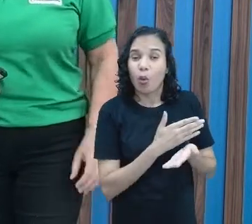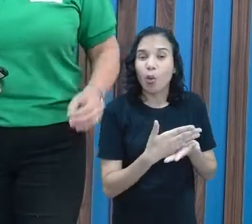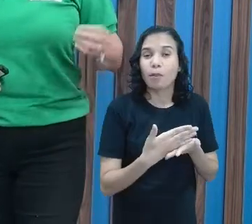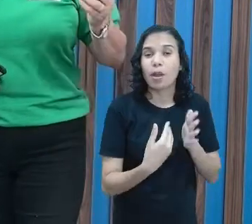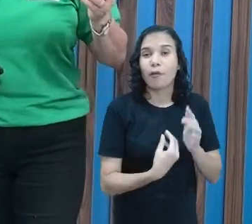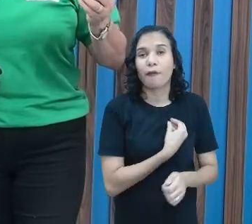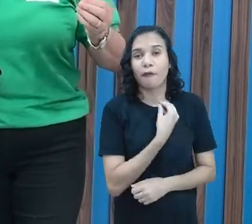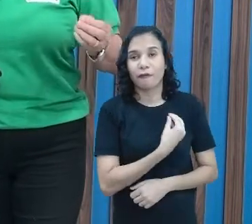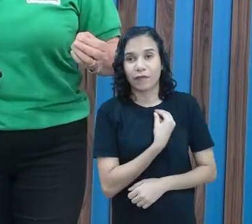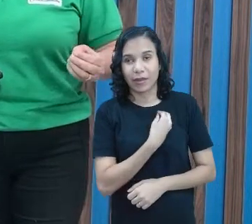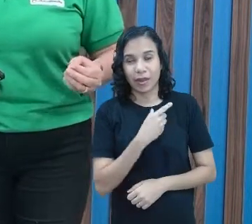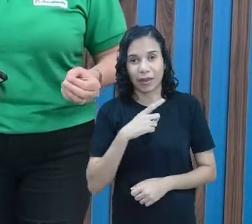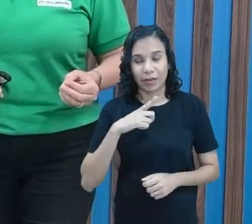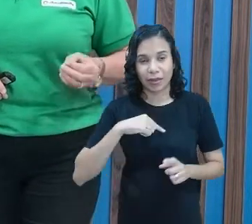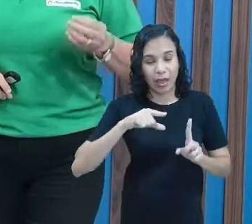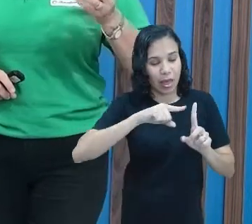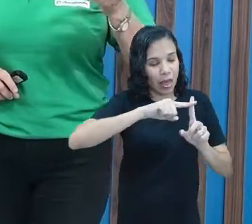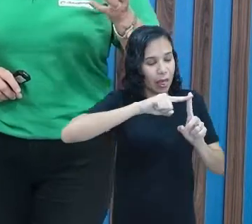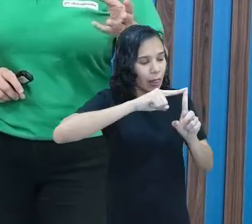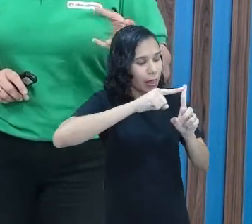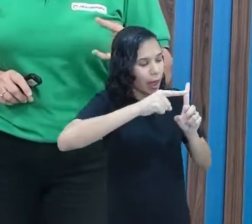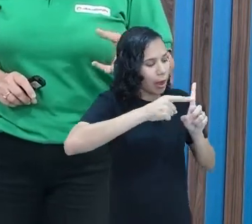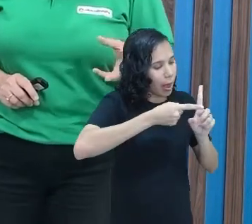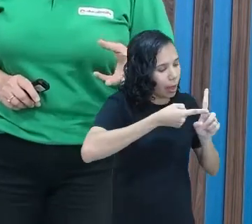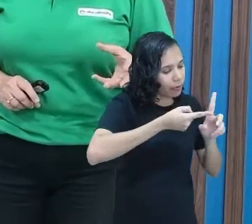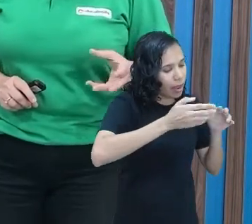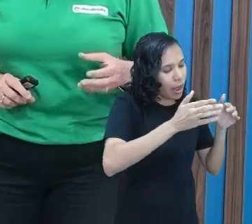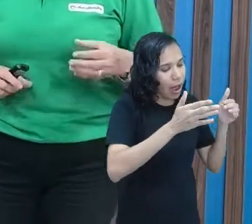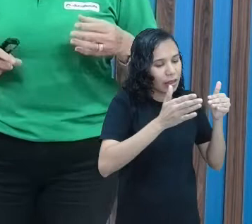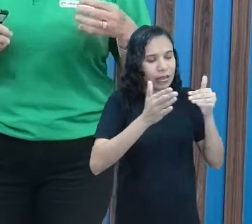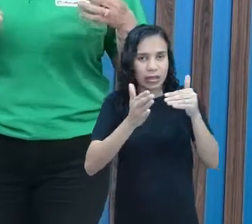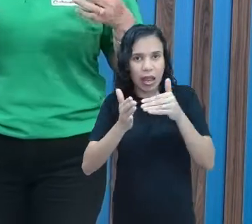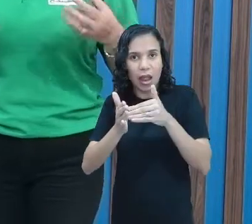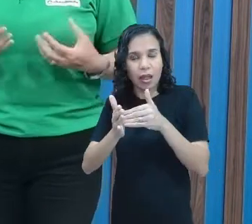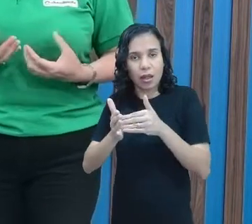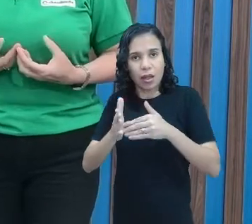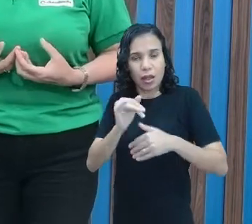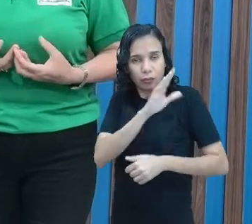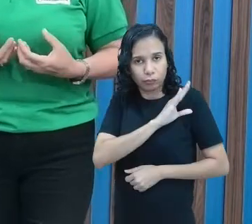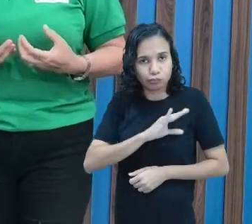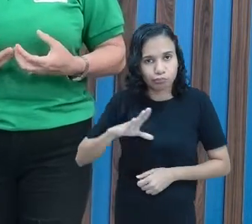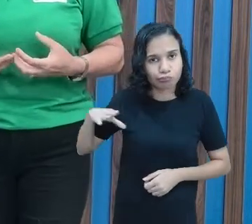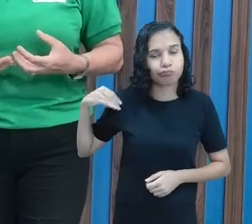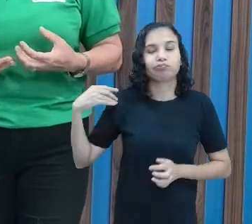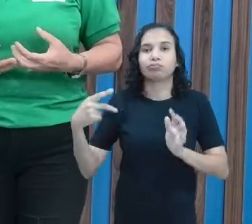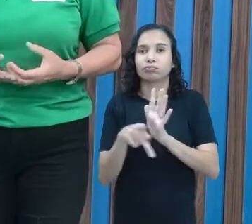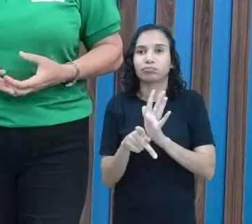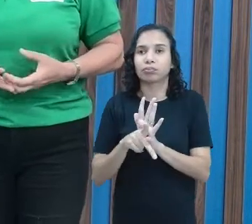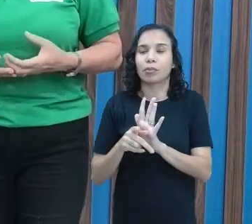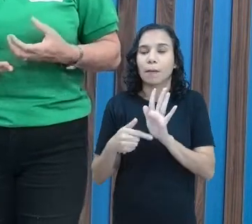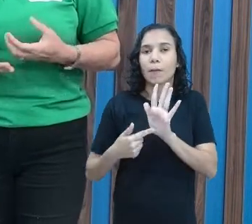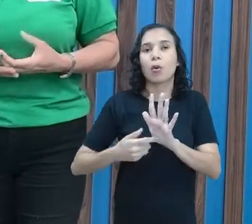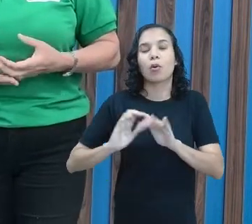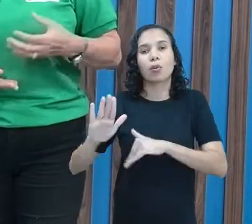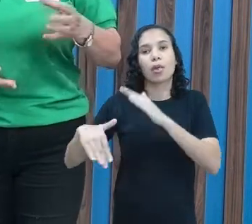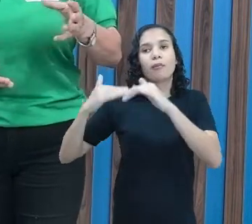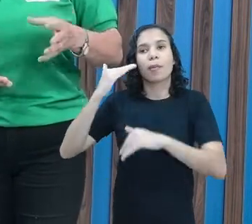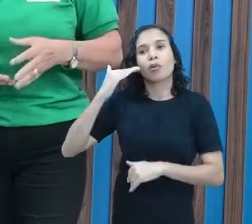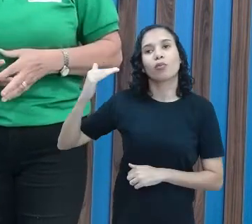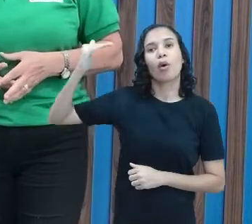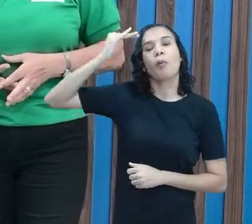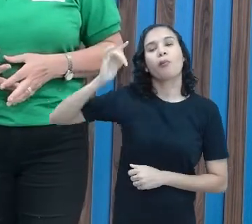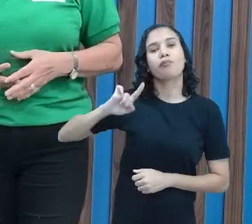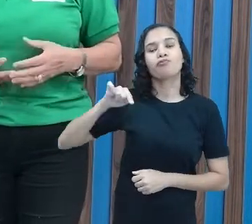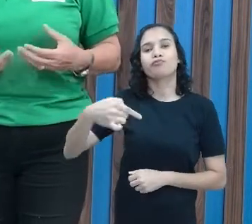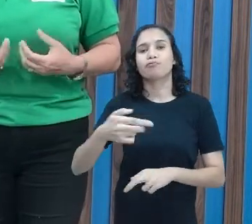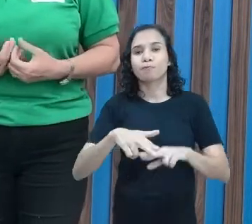gente, desde a gestação até a adolescência, elas vão condicionar o desenvolvimento adulto